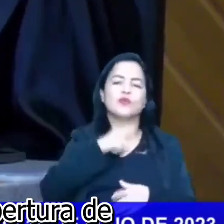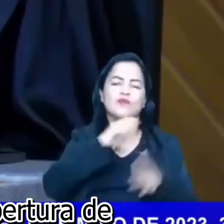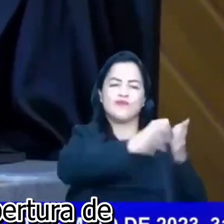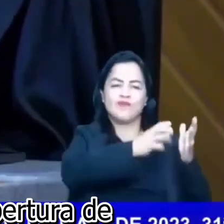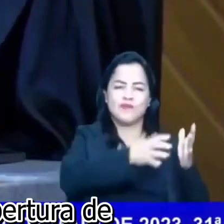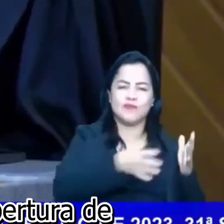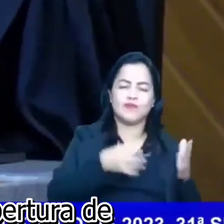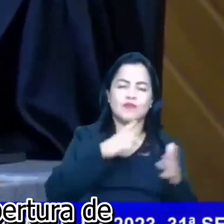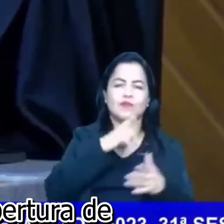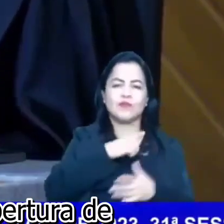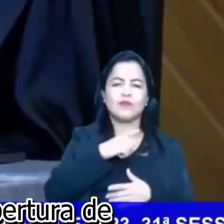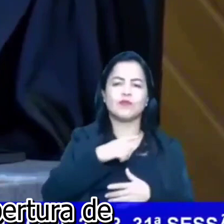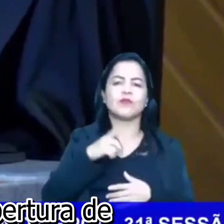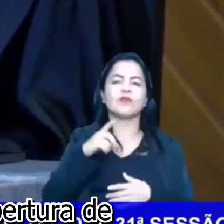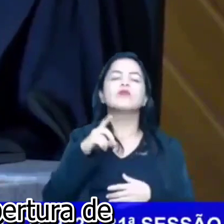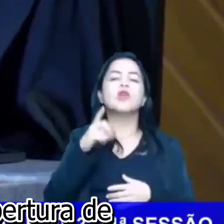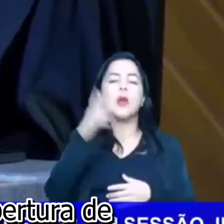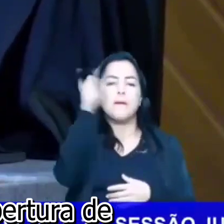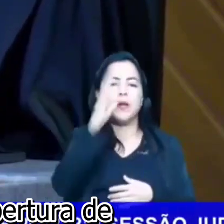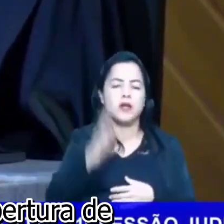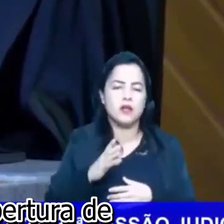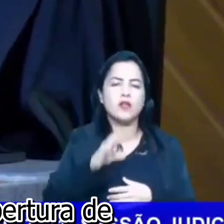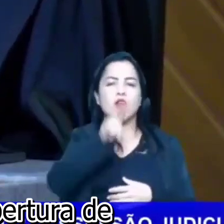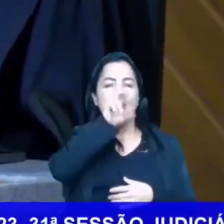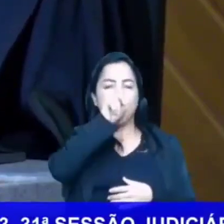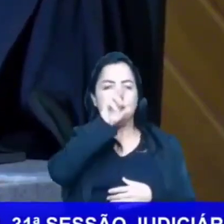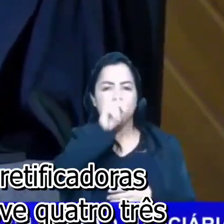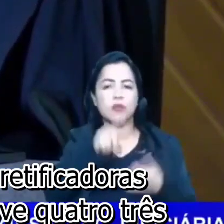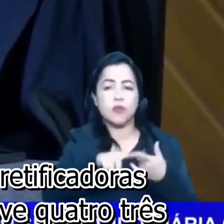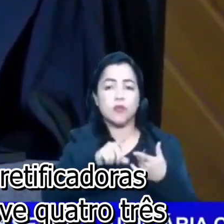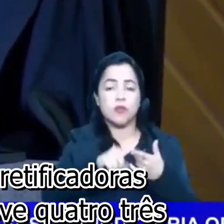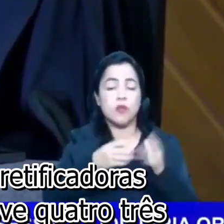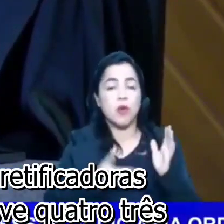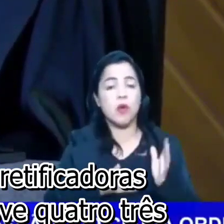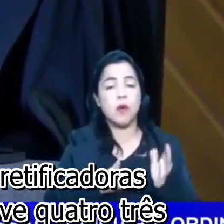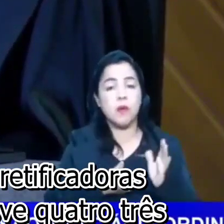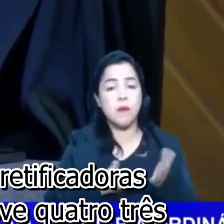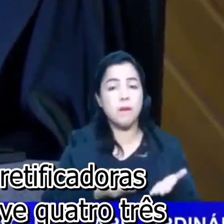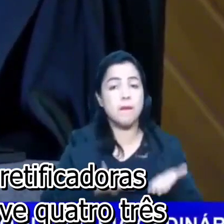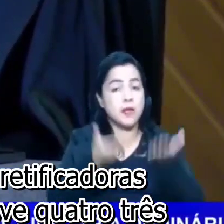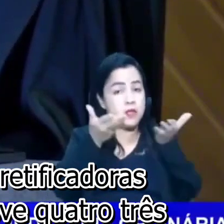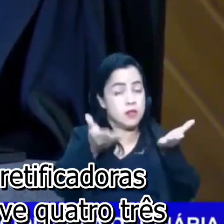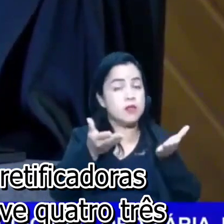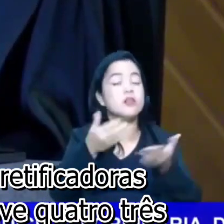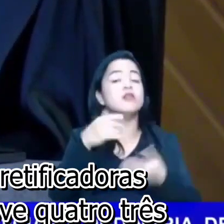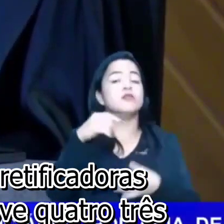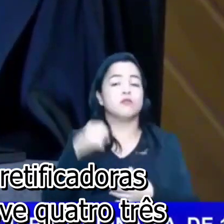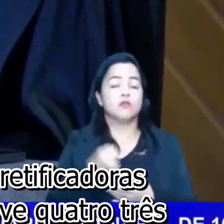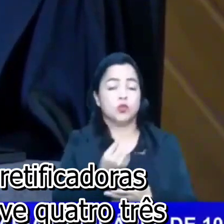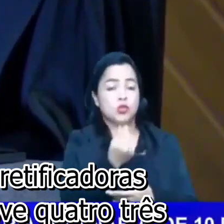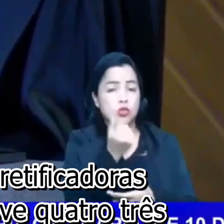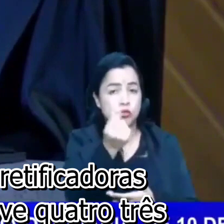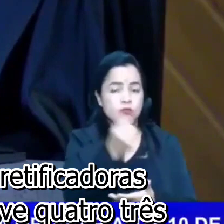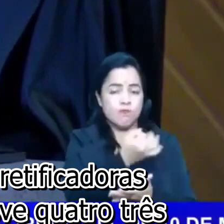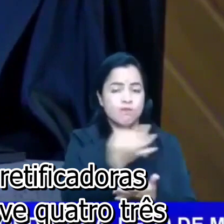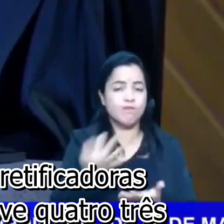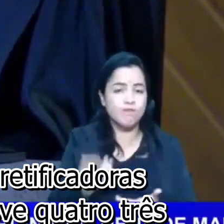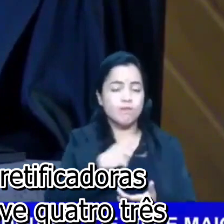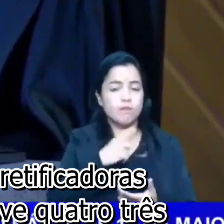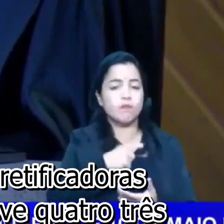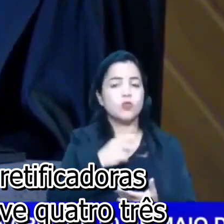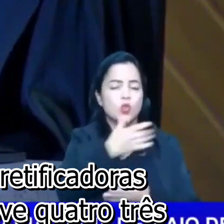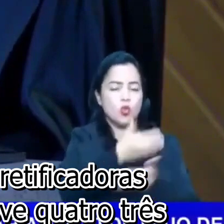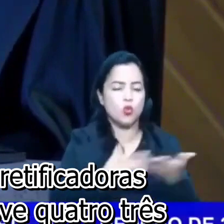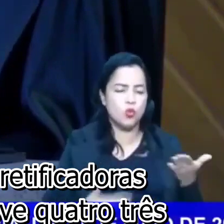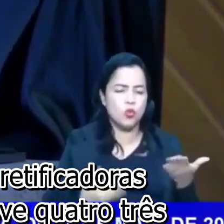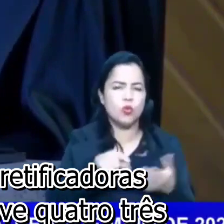ser descabido o pedido de reabertura de prazo para apresentação da prestação de contas retificadoras, formulado na